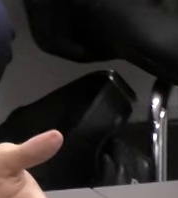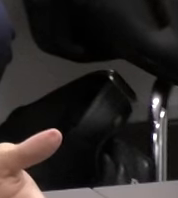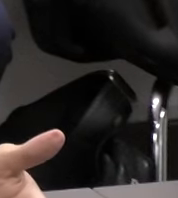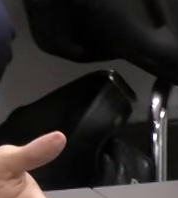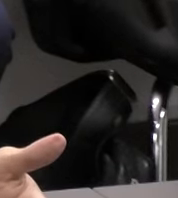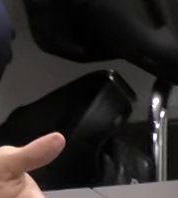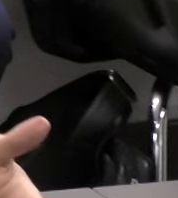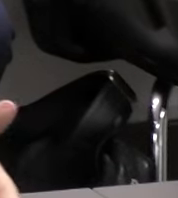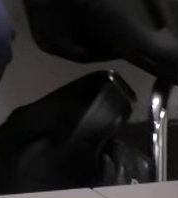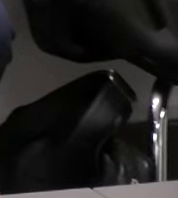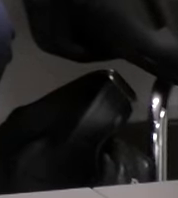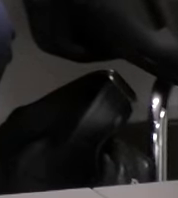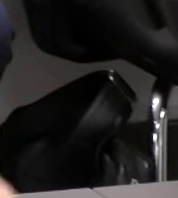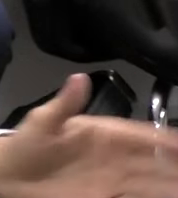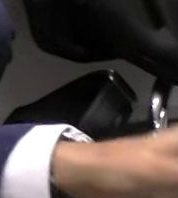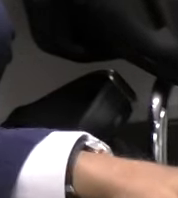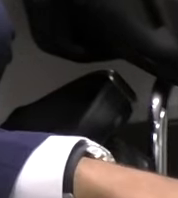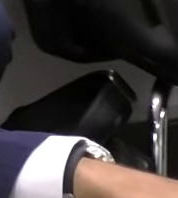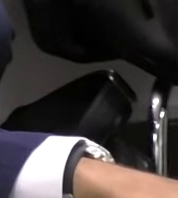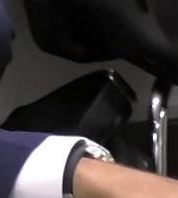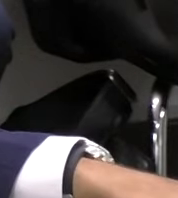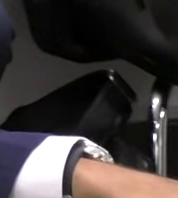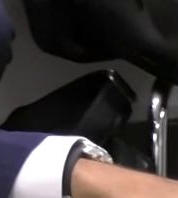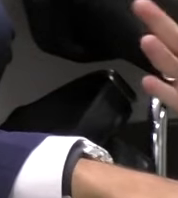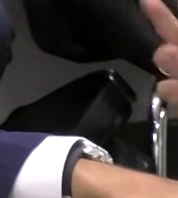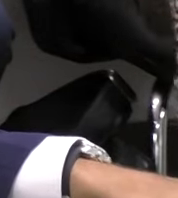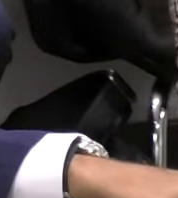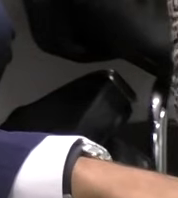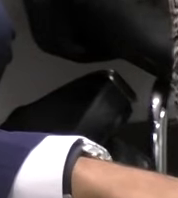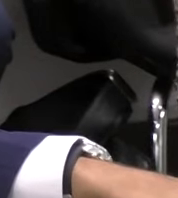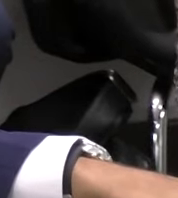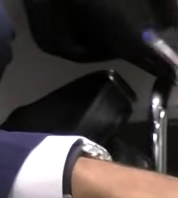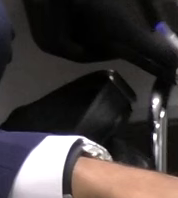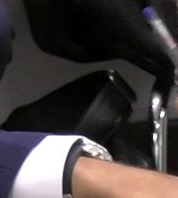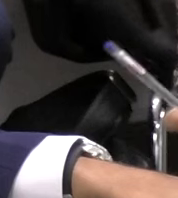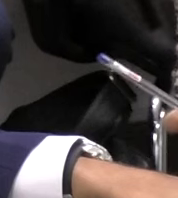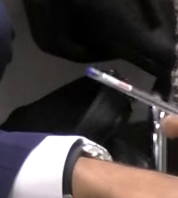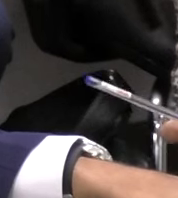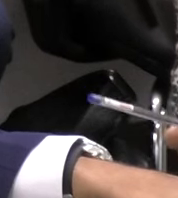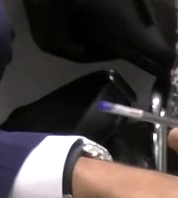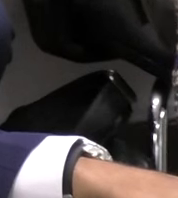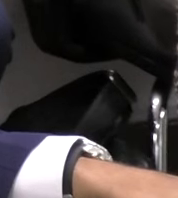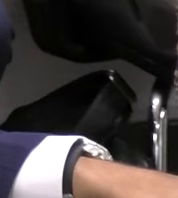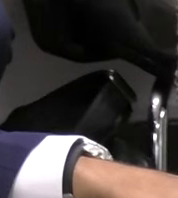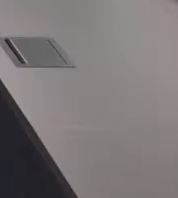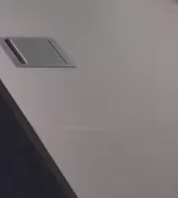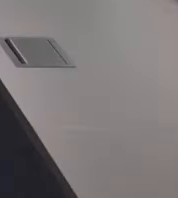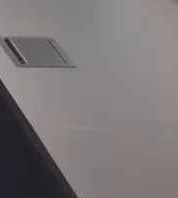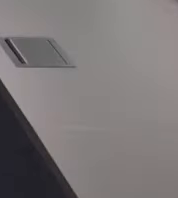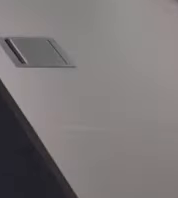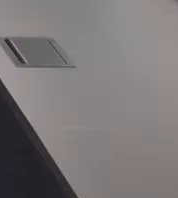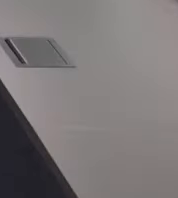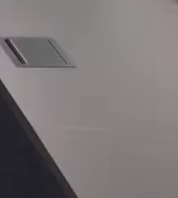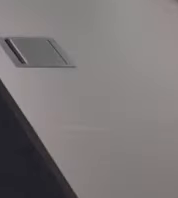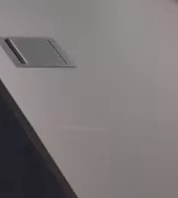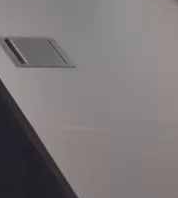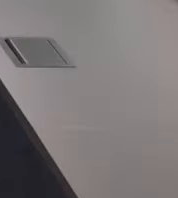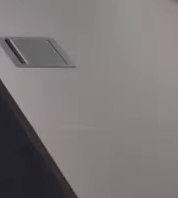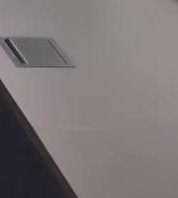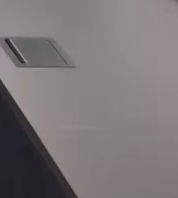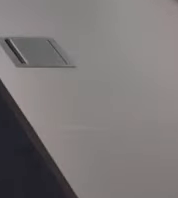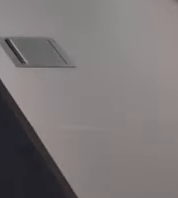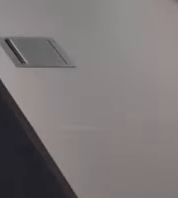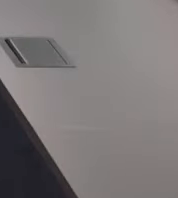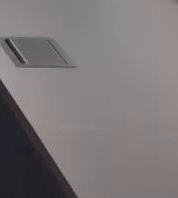externo da Polícia Civil controle externo da Polícia Civil eu vou deixar para eu vou deixar mais para só essa questão de Por